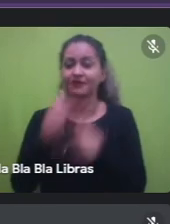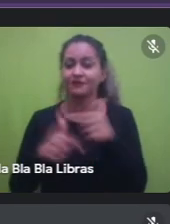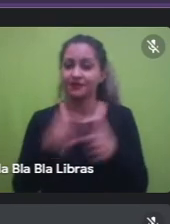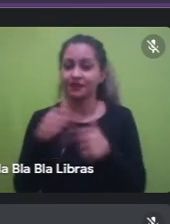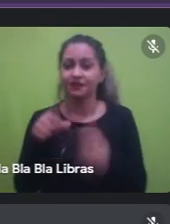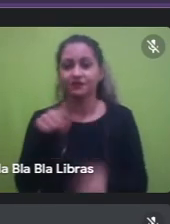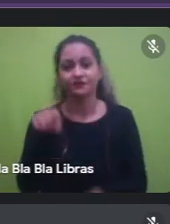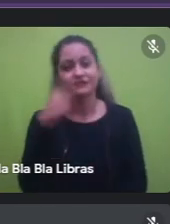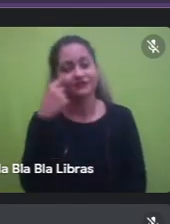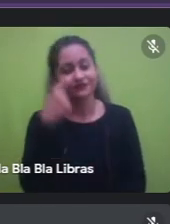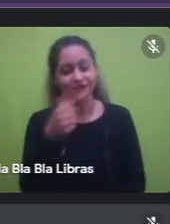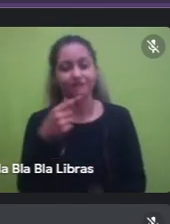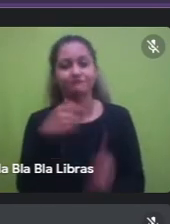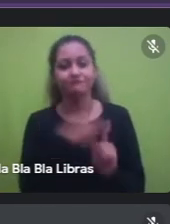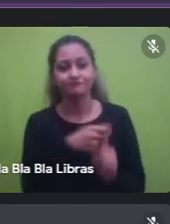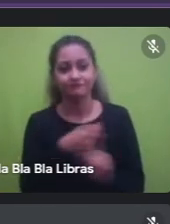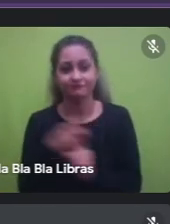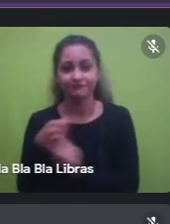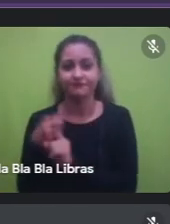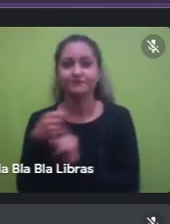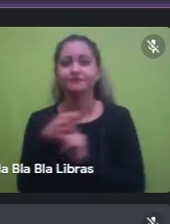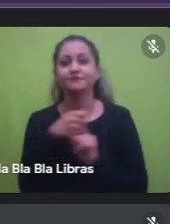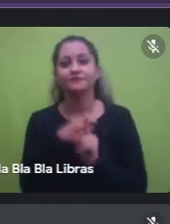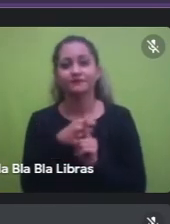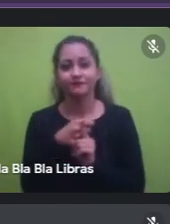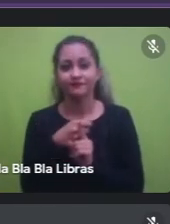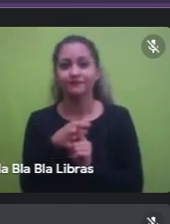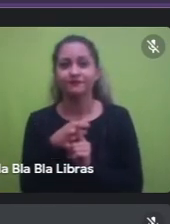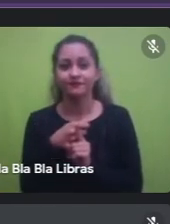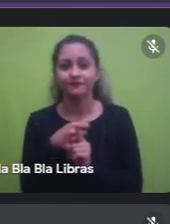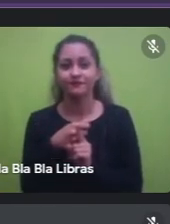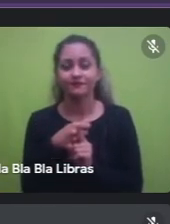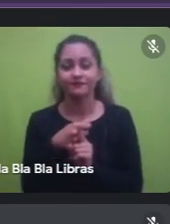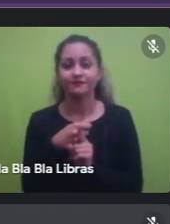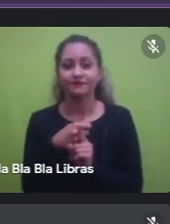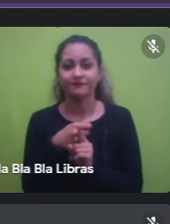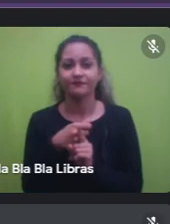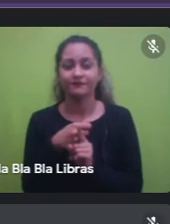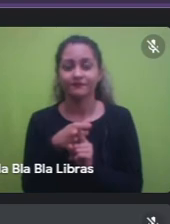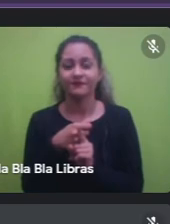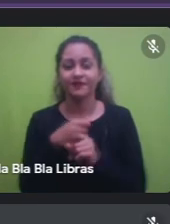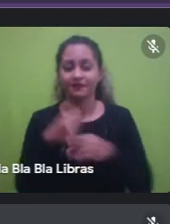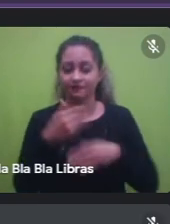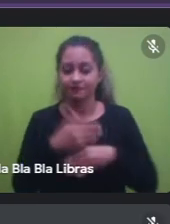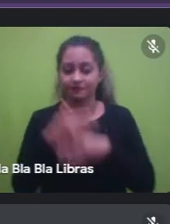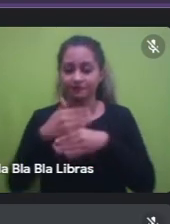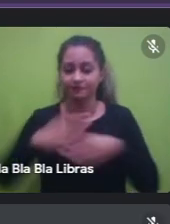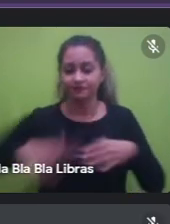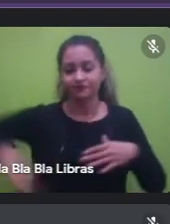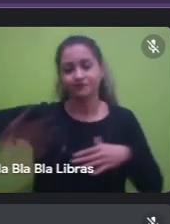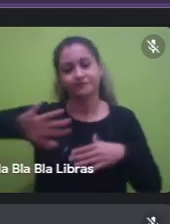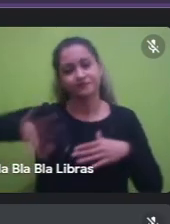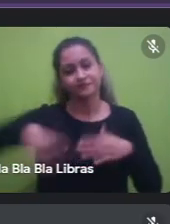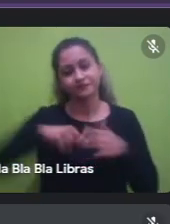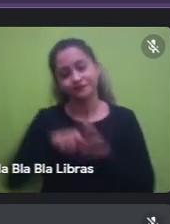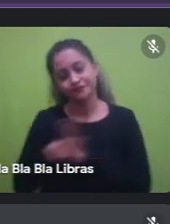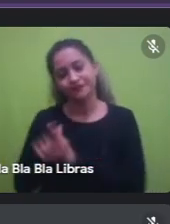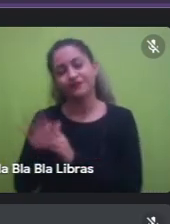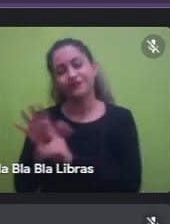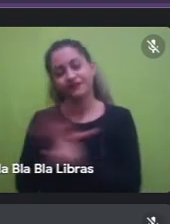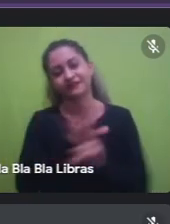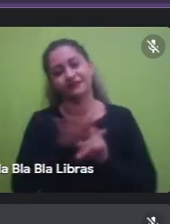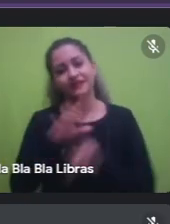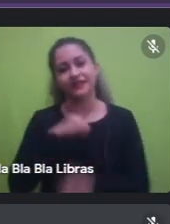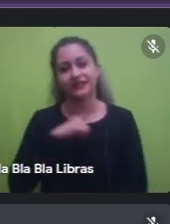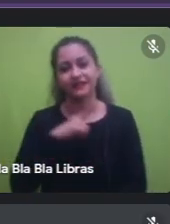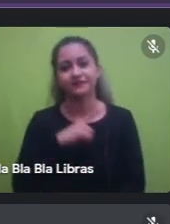aí o impacto, né, que a mineradora, né, causa aí na comunidade aquática, né, e